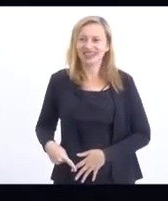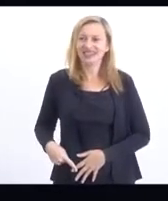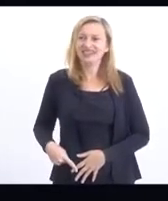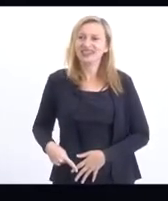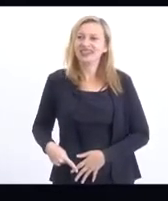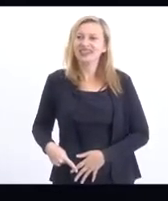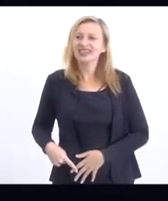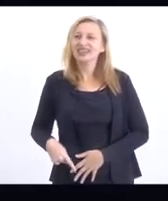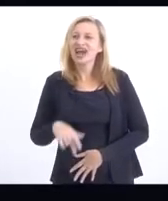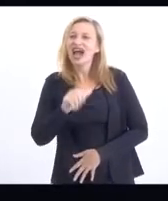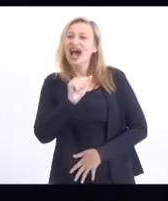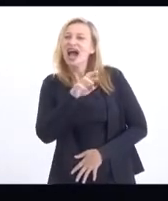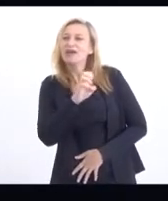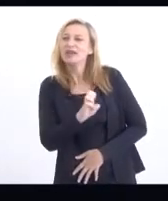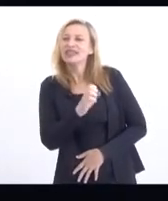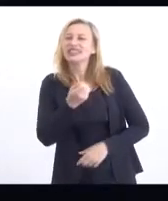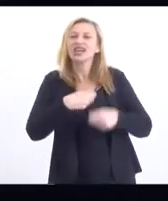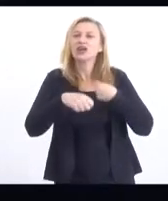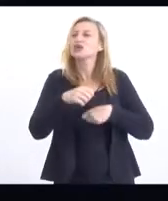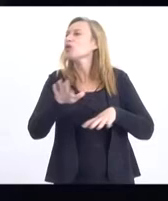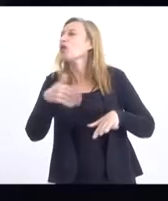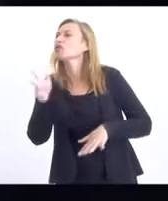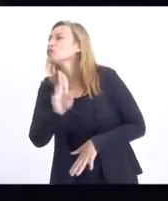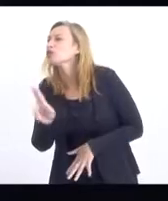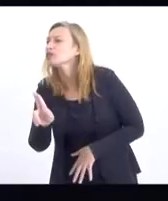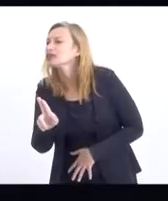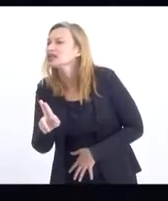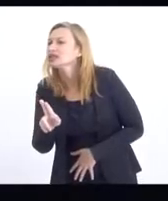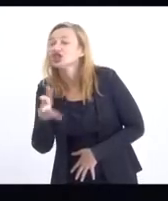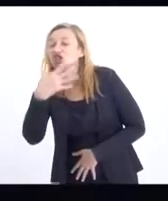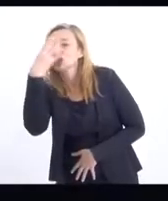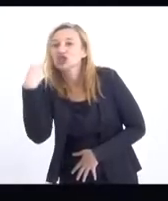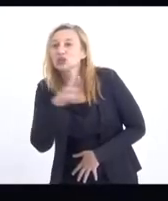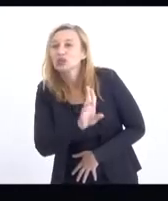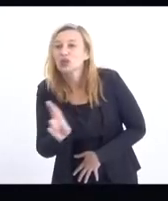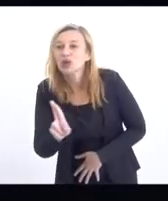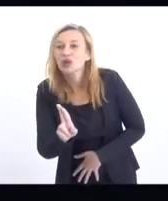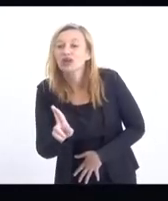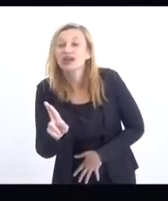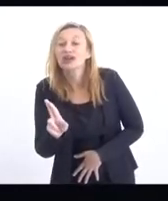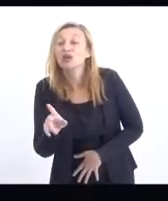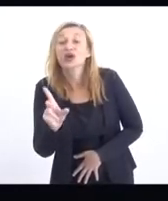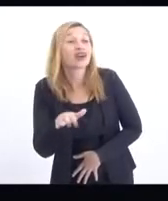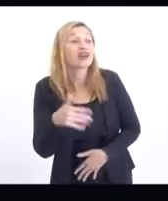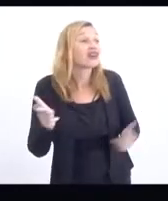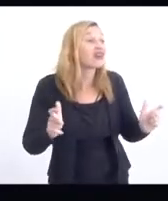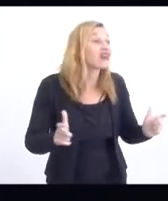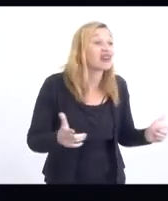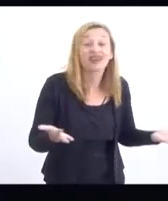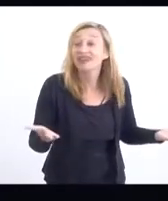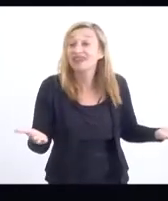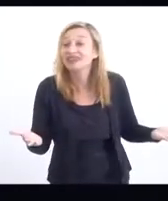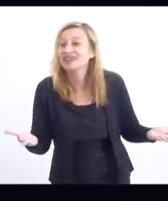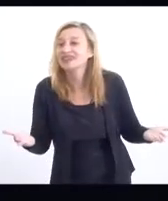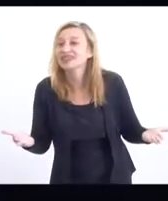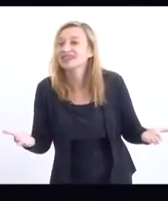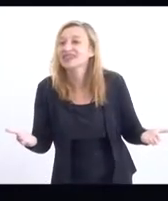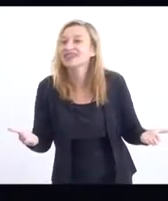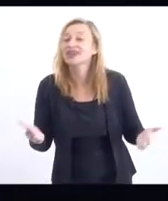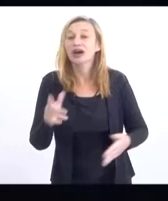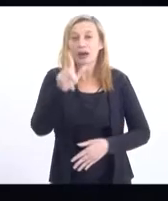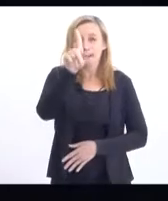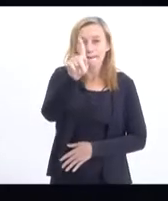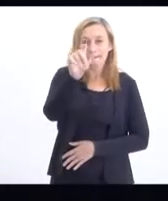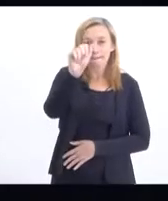falou do agronegócio. Como é que é o nome do presidente? Eu esqueci. Quem que é dele? Quem é dele? Hein?